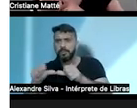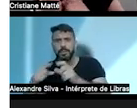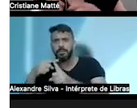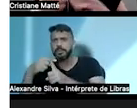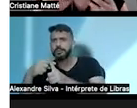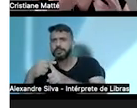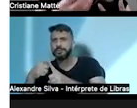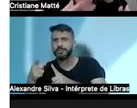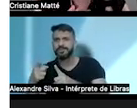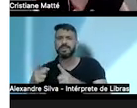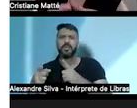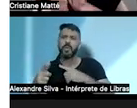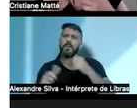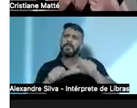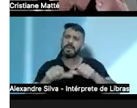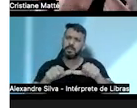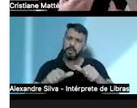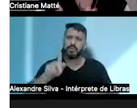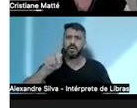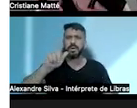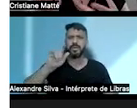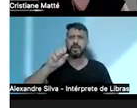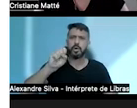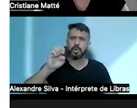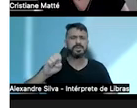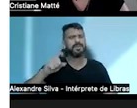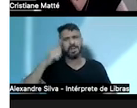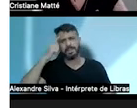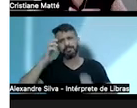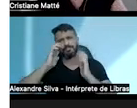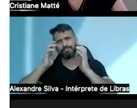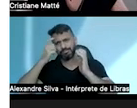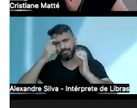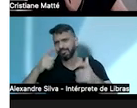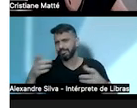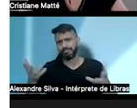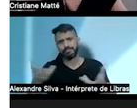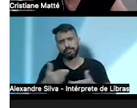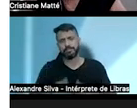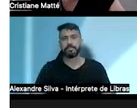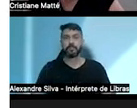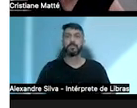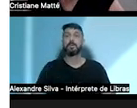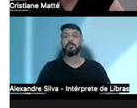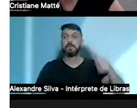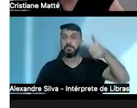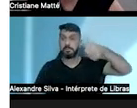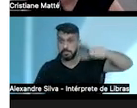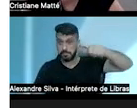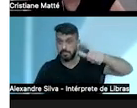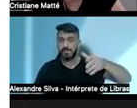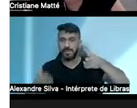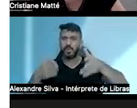positivos, né? Sobre o metabolismo da glicose, sobre a habilidade neural, tudo isso. Bom, quando a gente vai avaliar especificamente o sistema